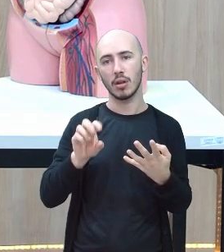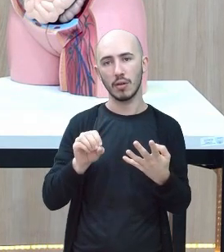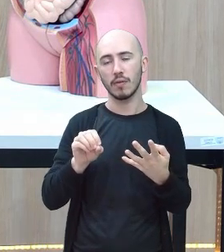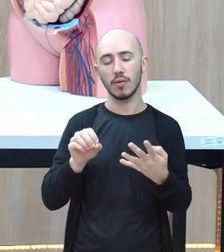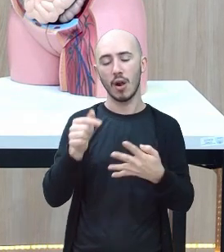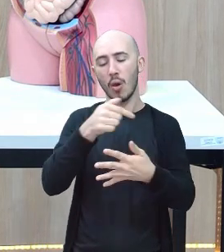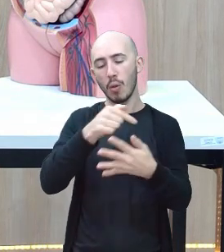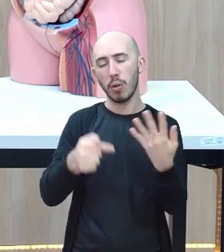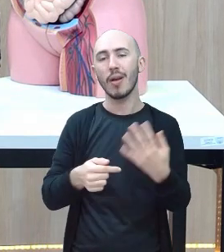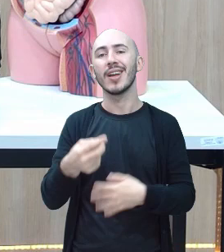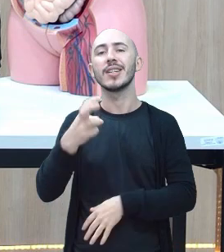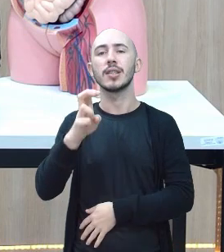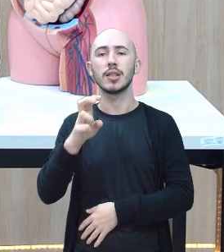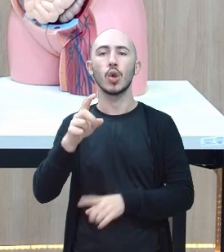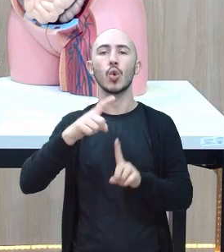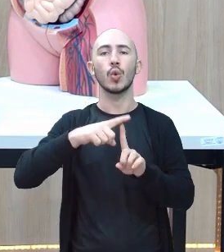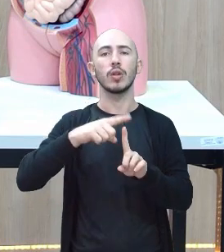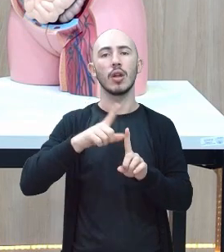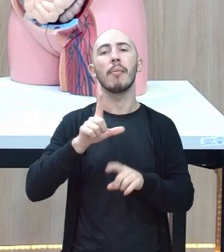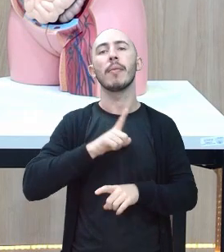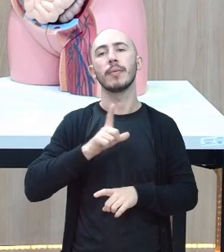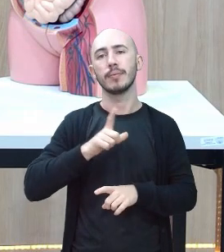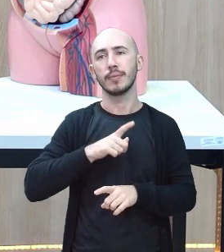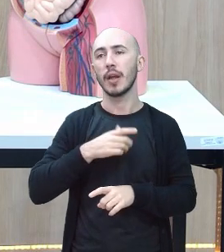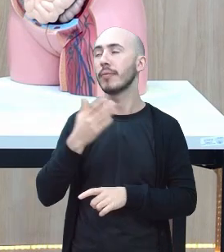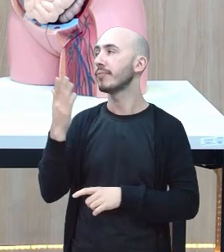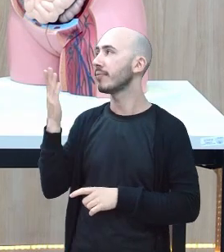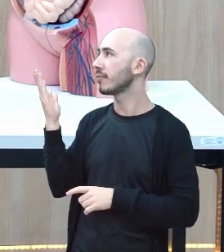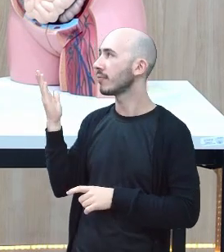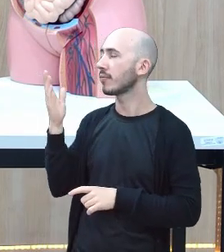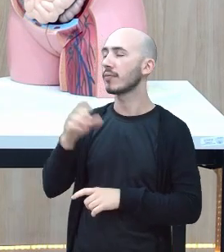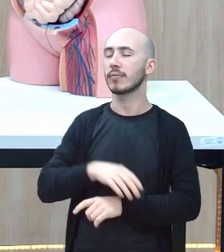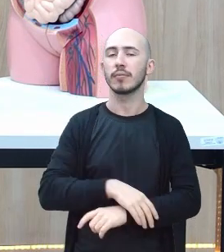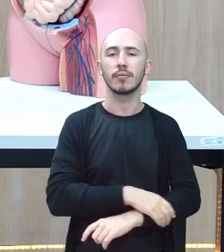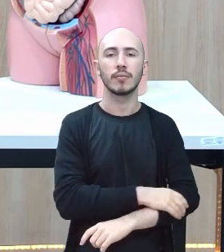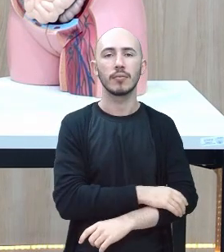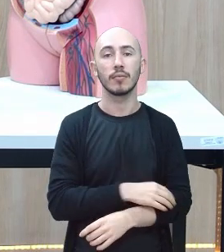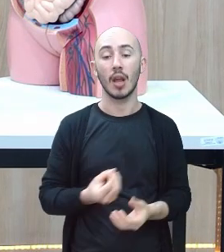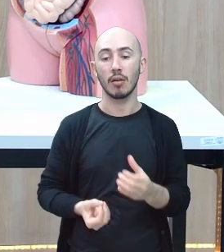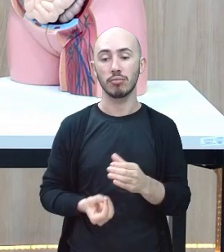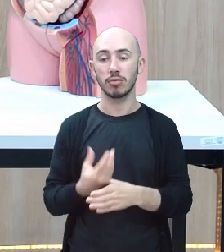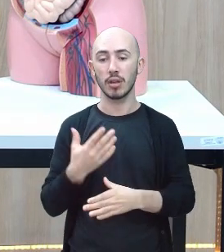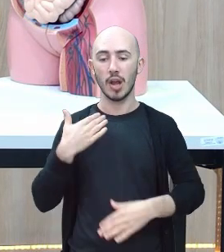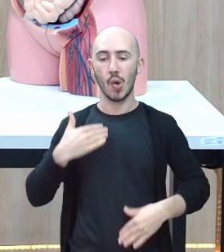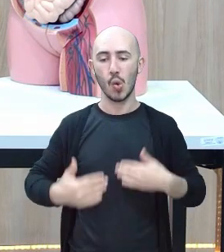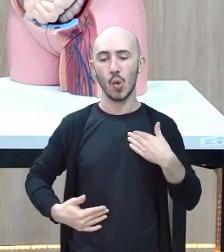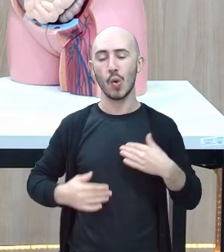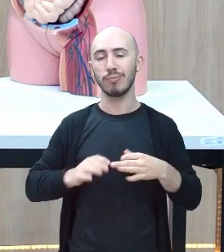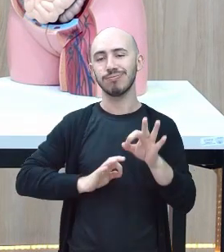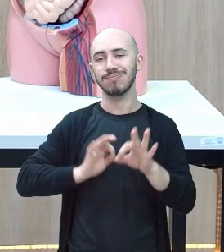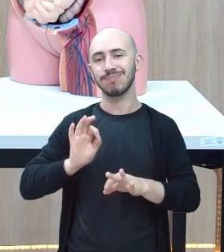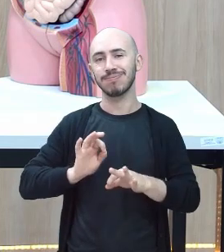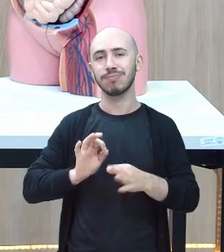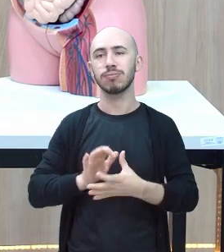dividido em 5 tipos de tecidos para formar o nosso organismo.